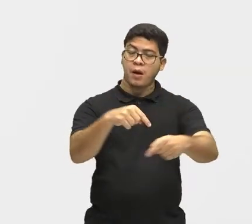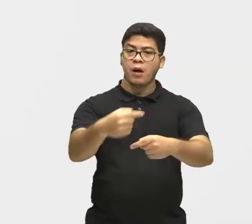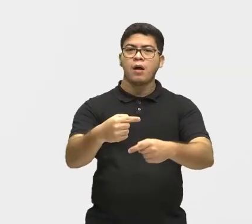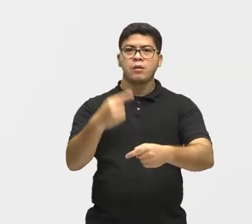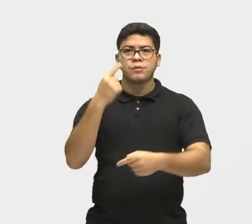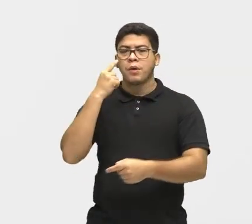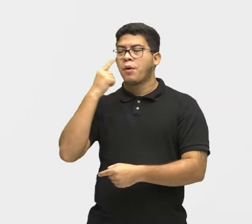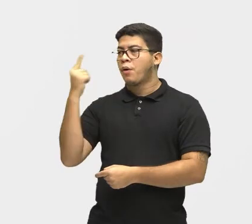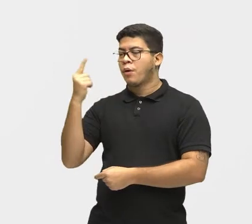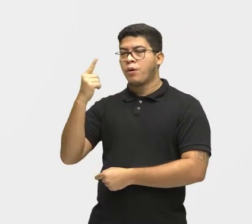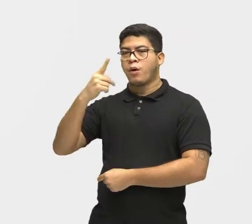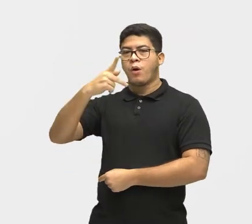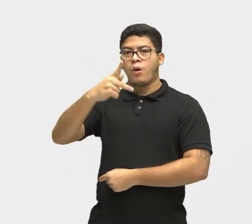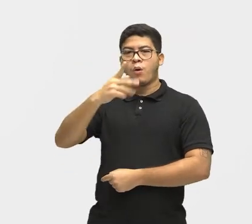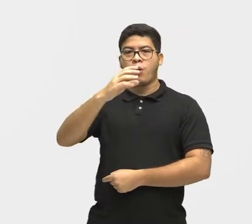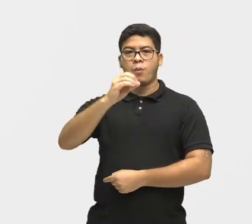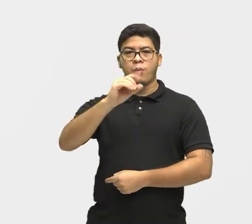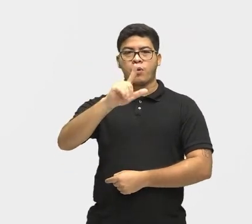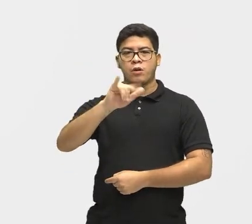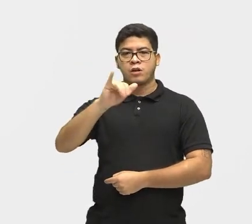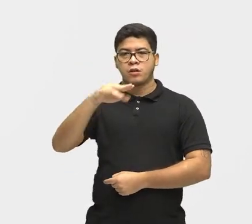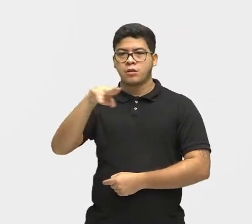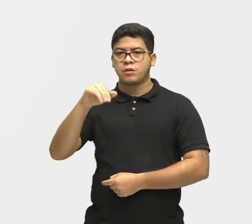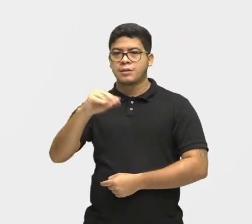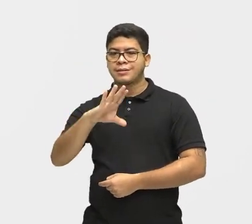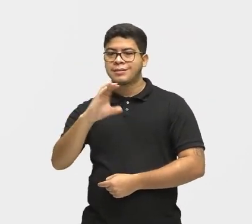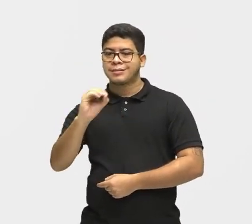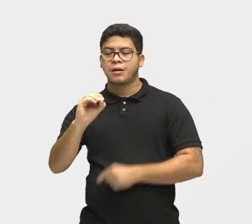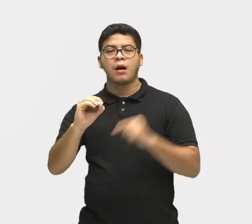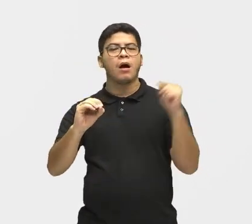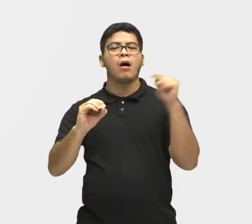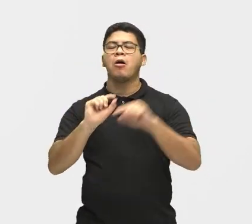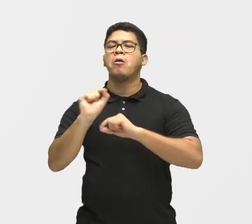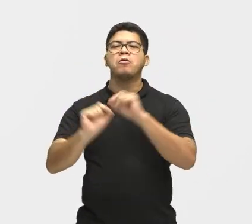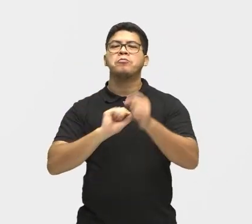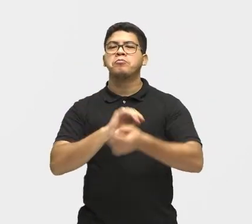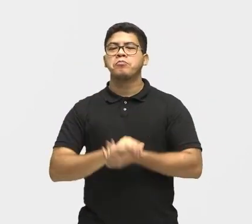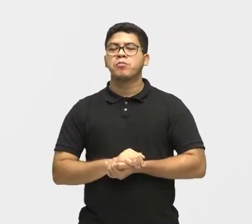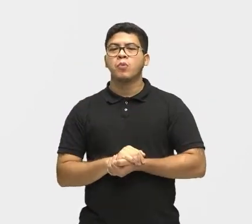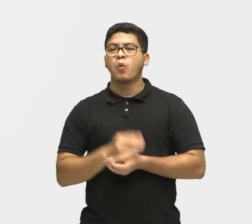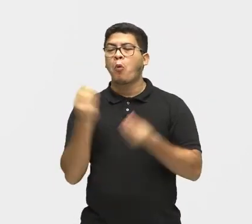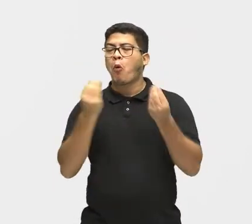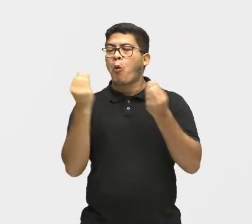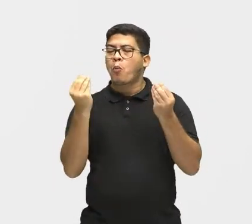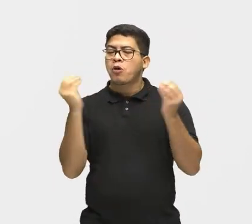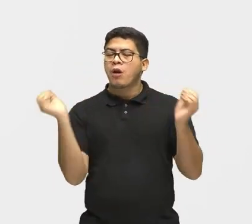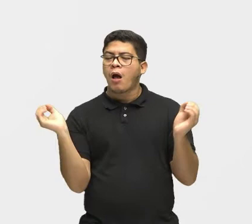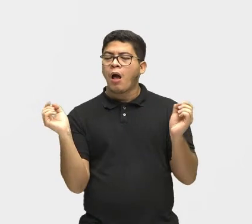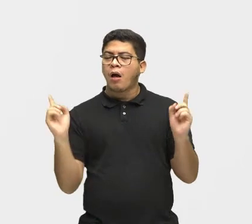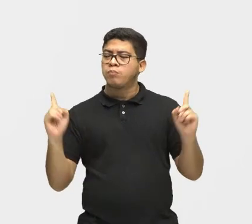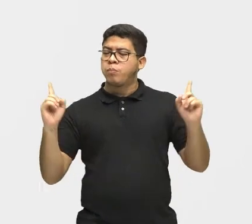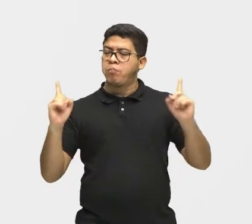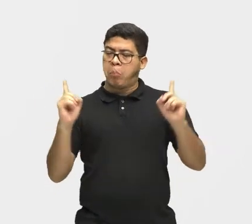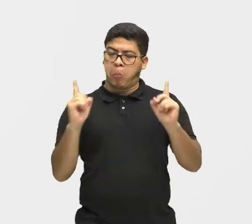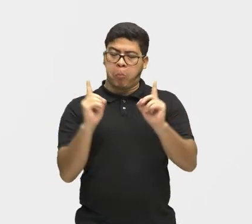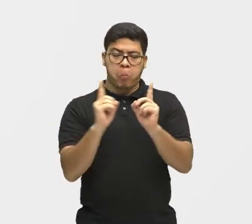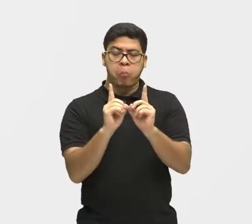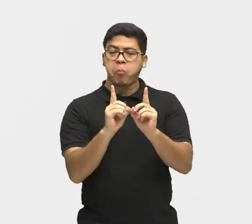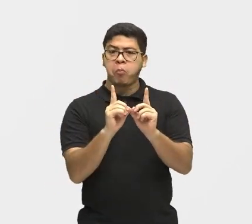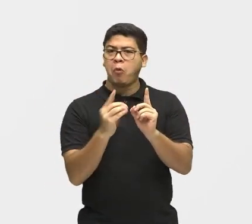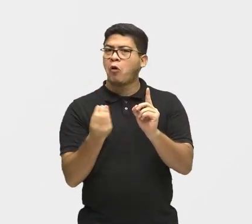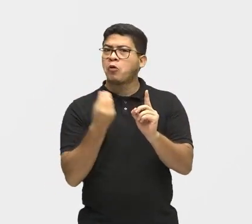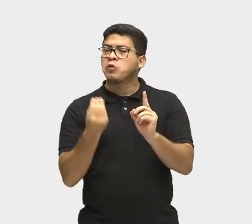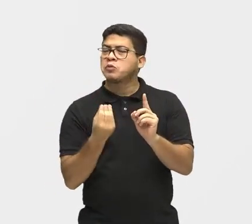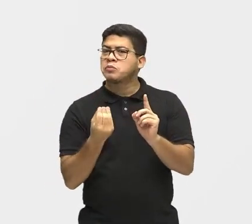é que acontece se a planta está parada aqui, uma flor está parada aqui, como é que elas se encontram para fazer se não há movimento?